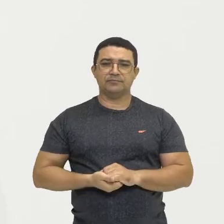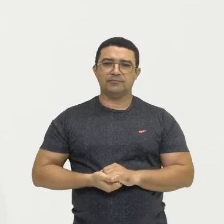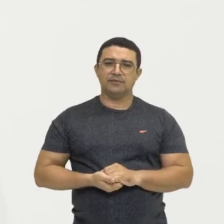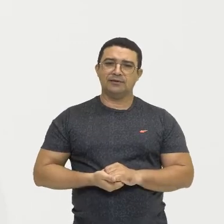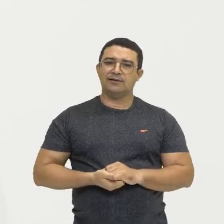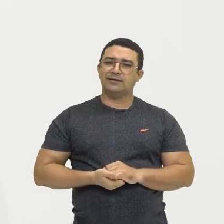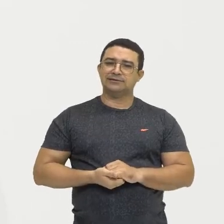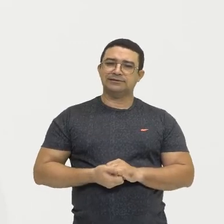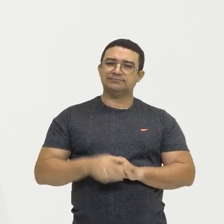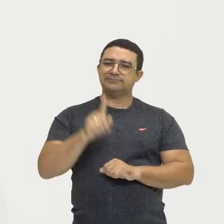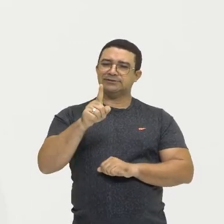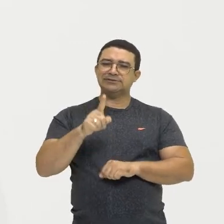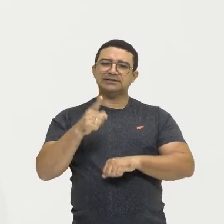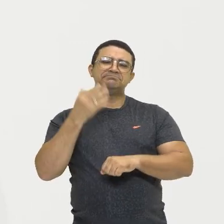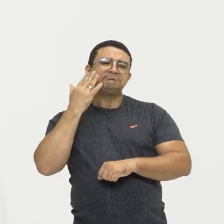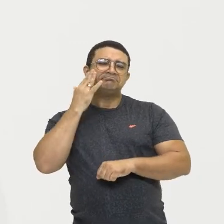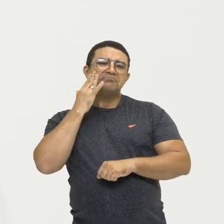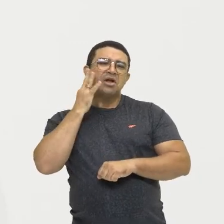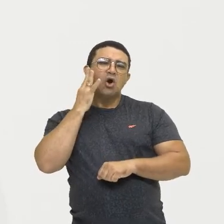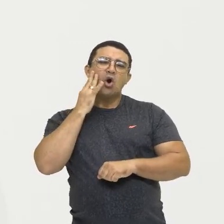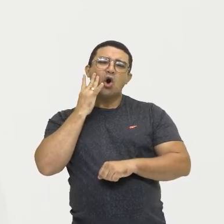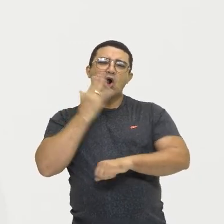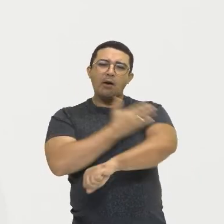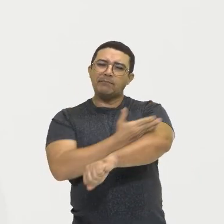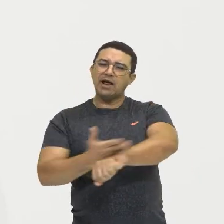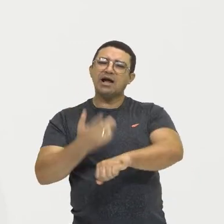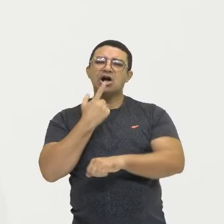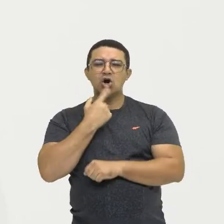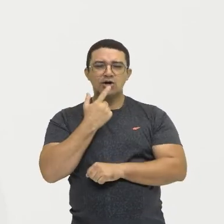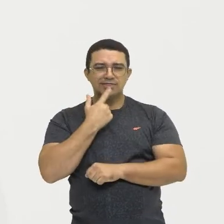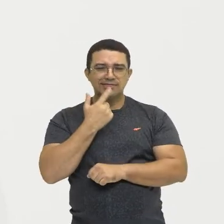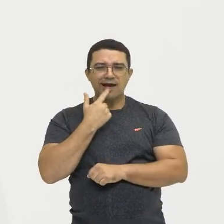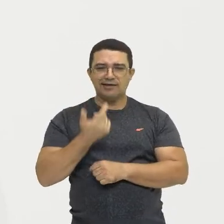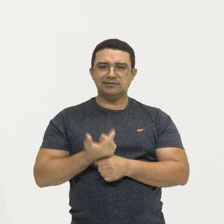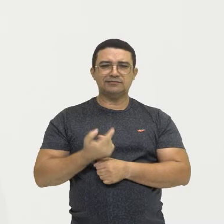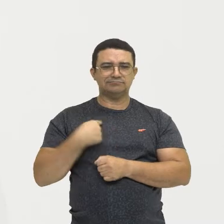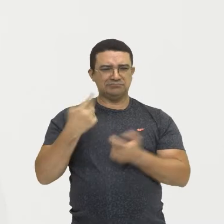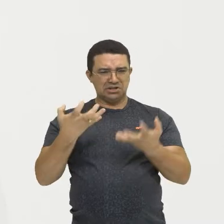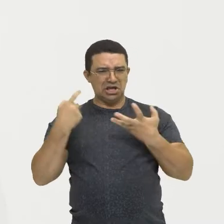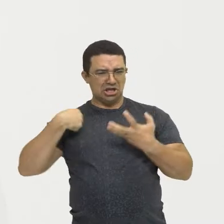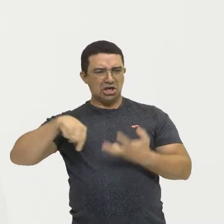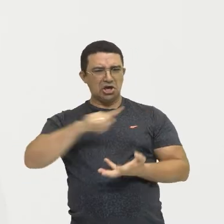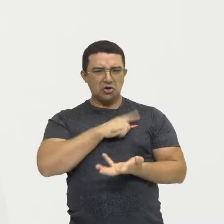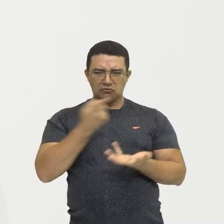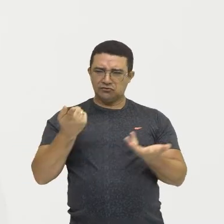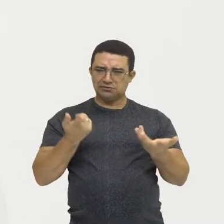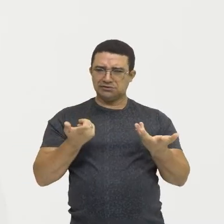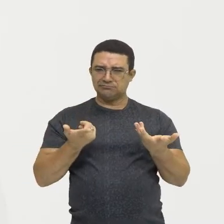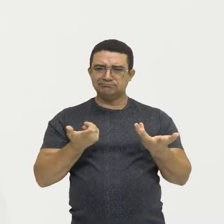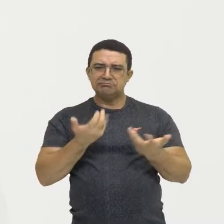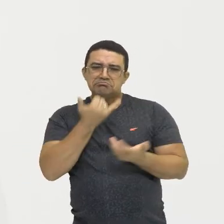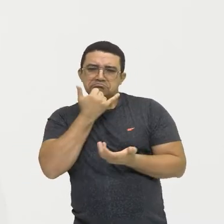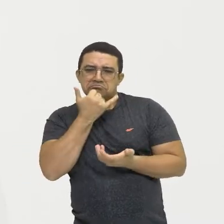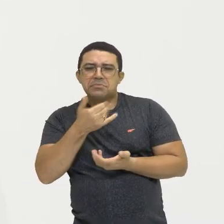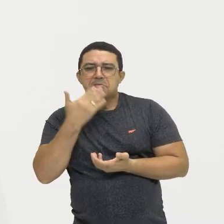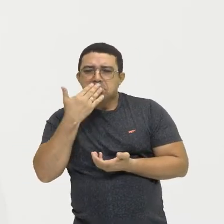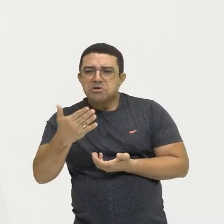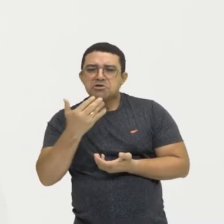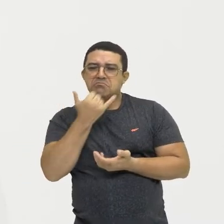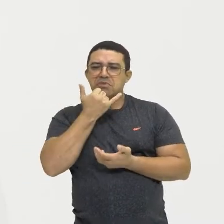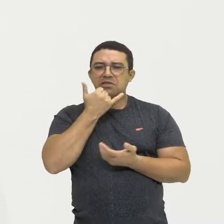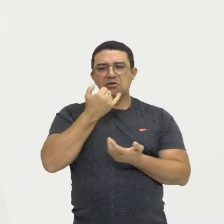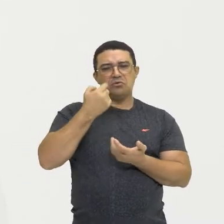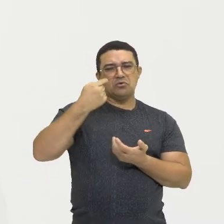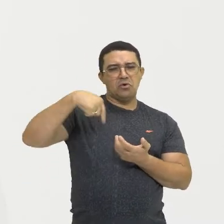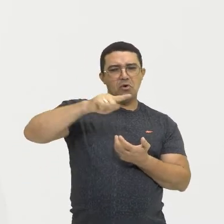vós. Ai, pálida senhora de face rosada, quereis que eu vos retrate? Retratar aqui acho que seria